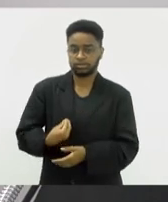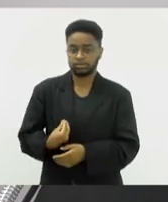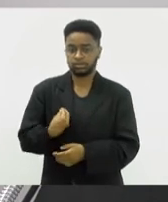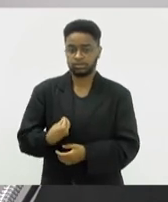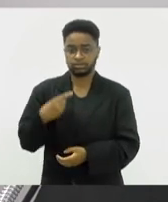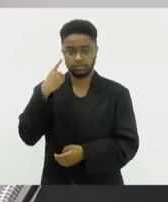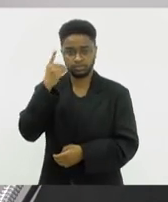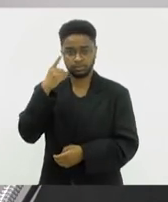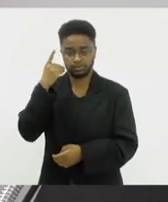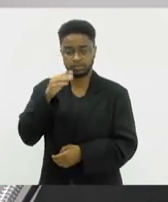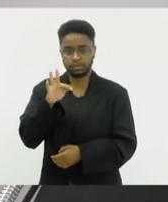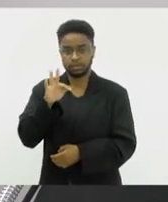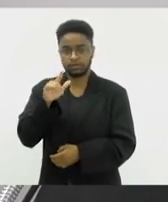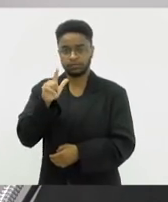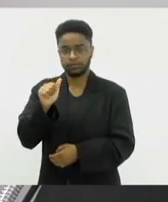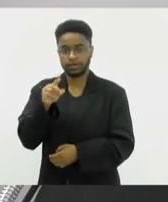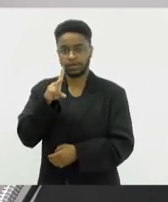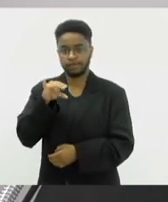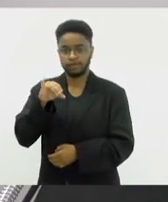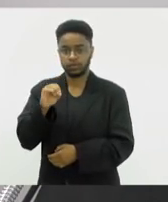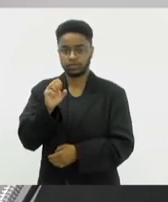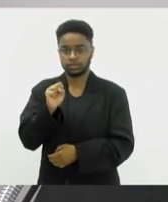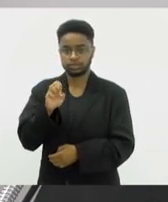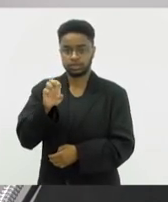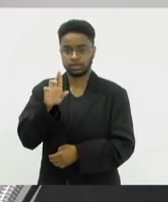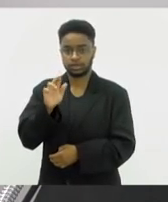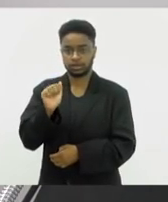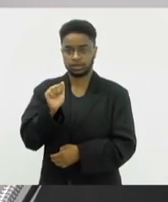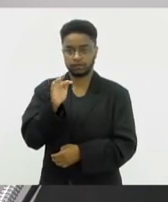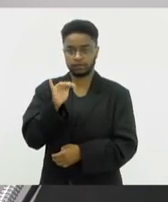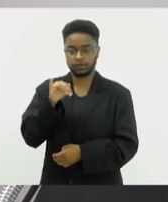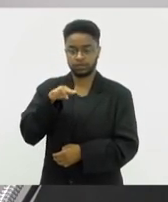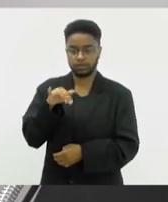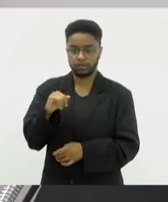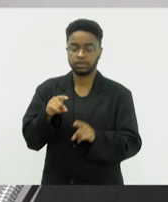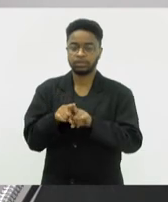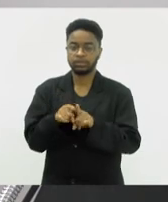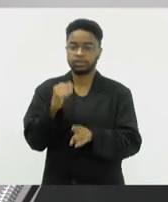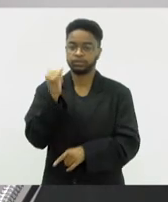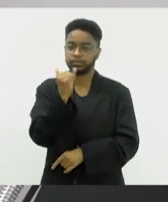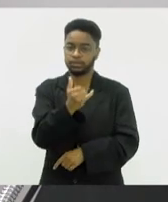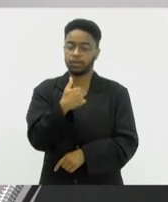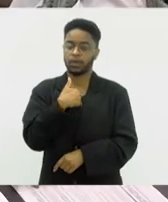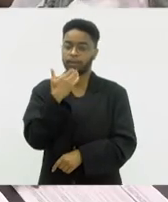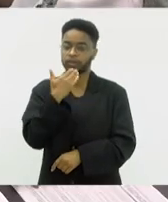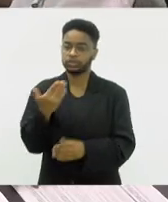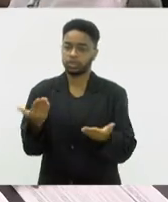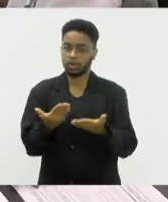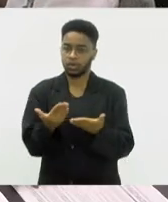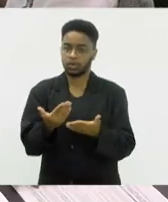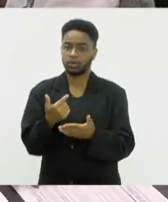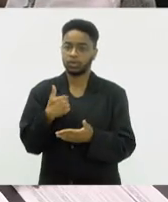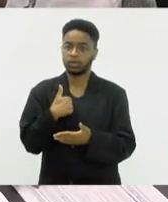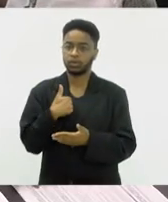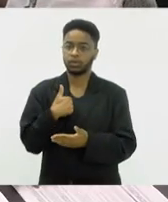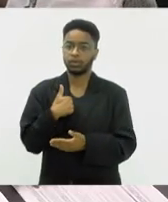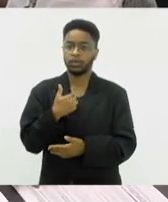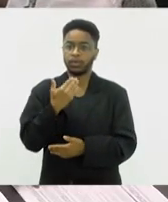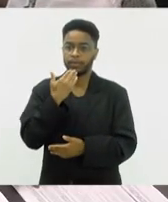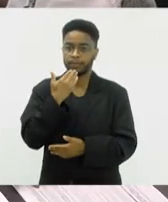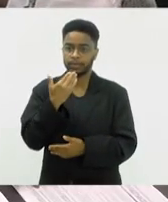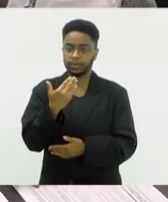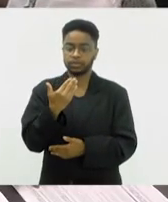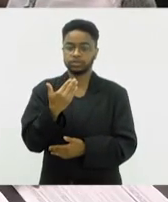deputado Flávio Serafini, dizendo a Vossa Excelência que eu acabei de pedir vista ao projeto de lei do